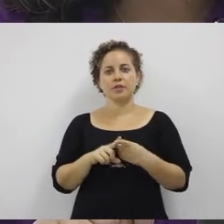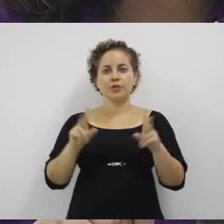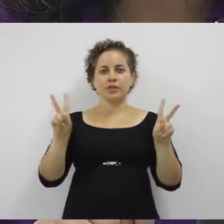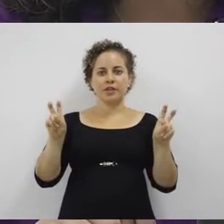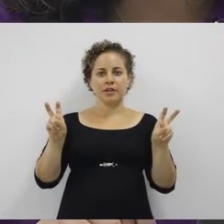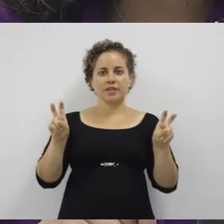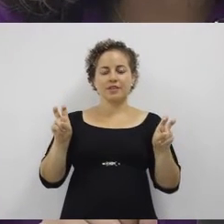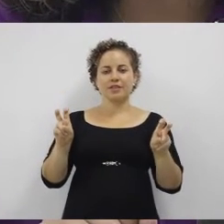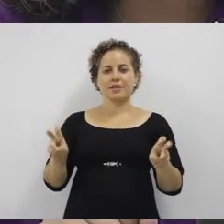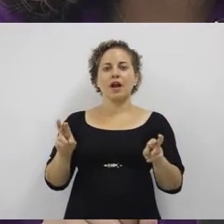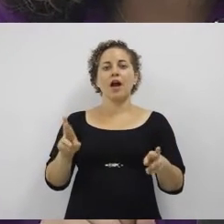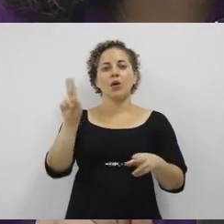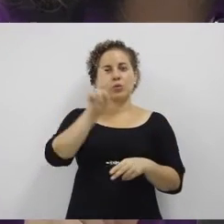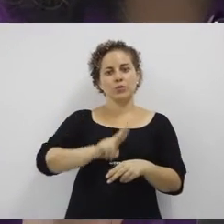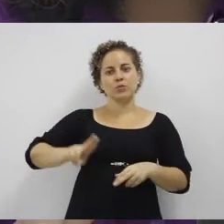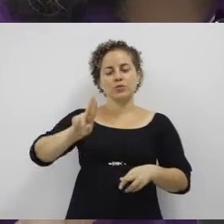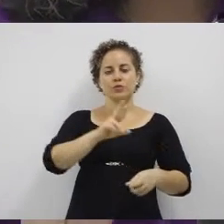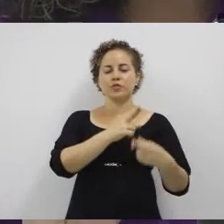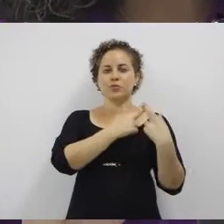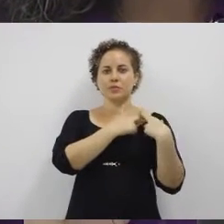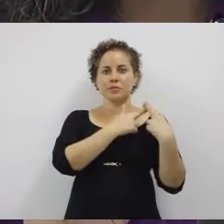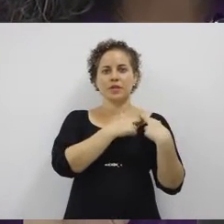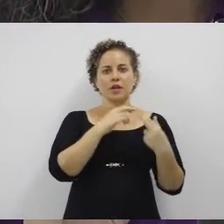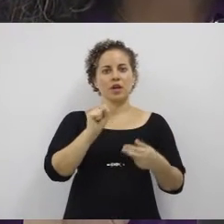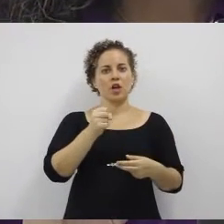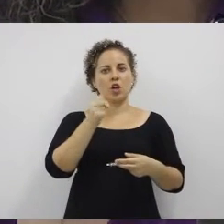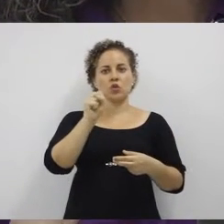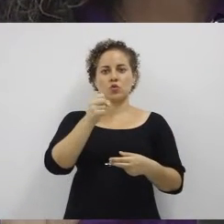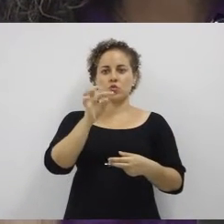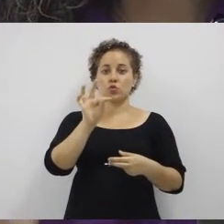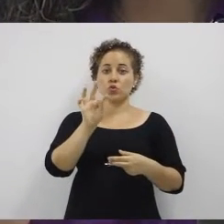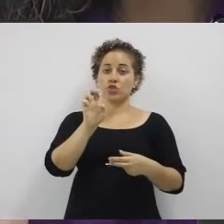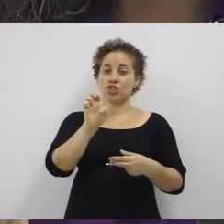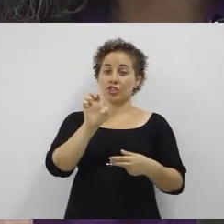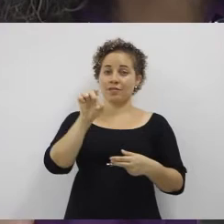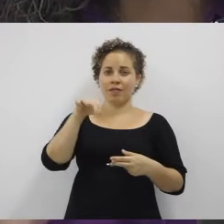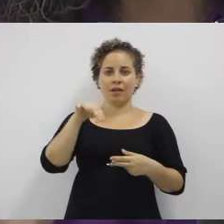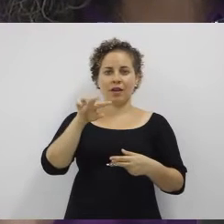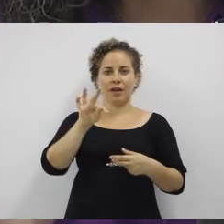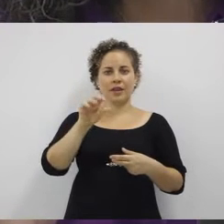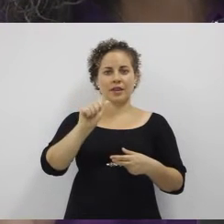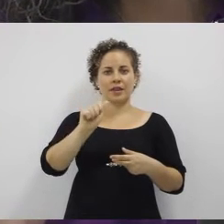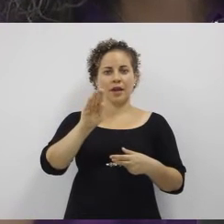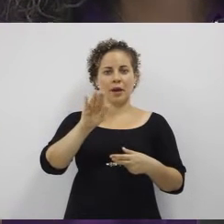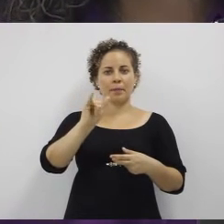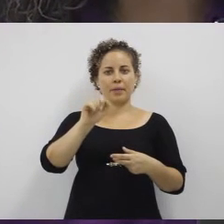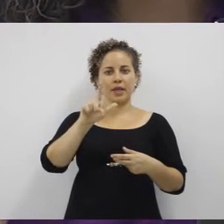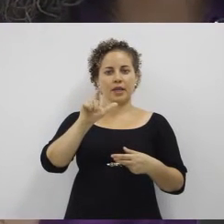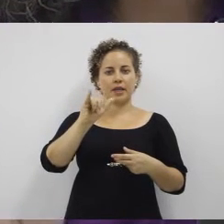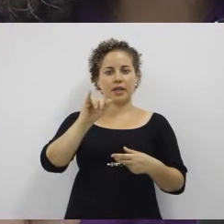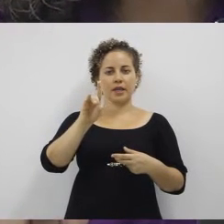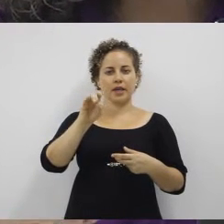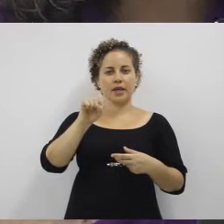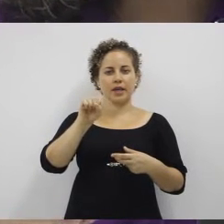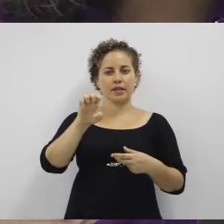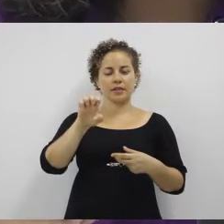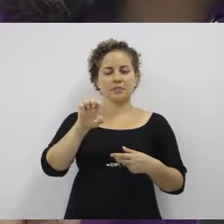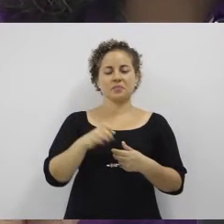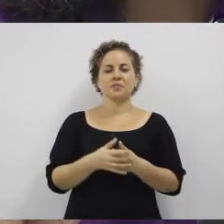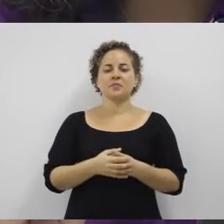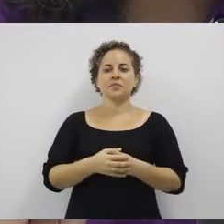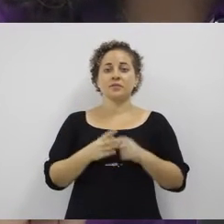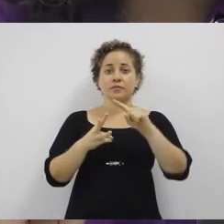tema sustentabilidade. A sustentabilidade, ela é composta pelo